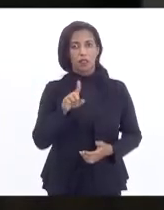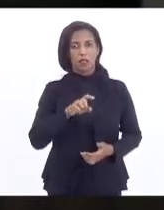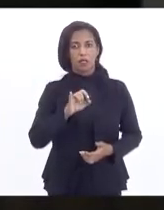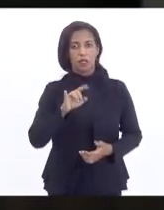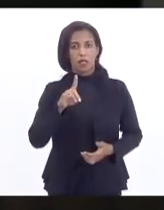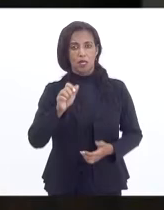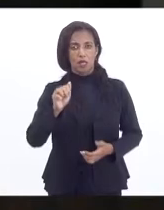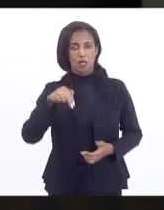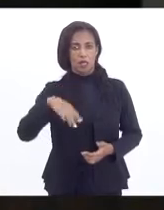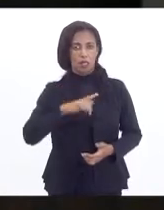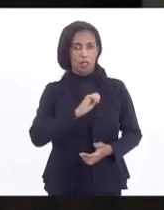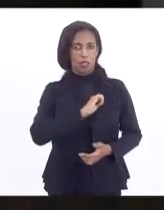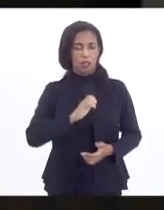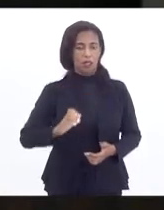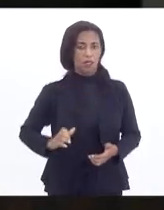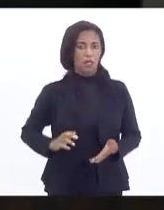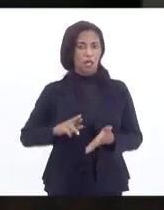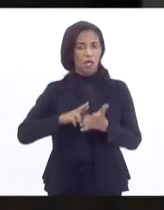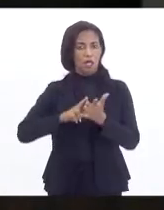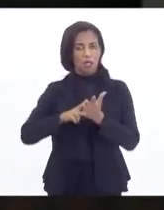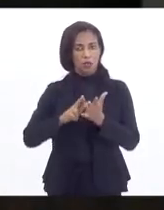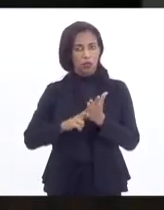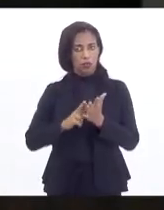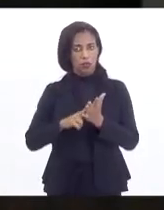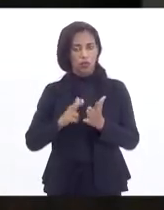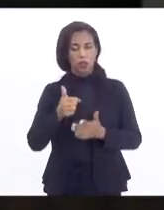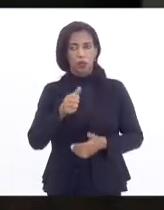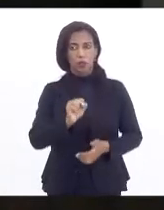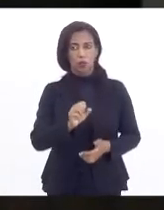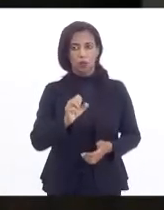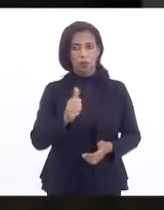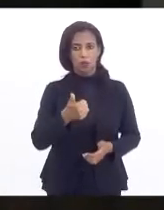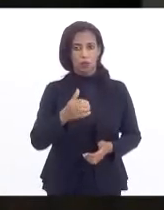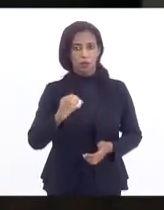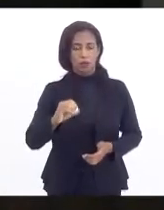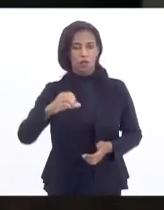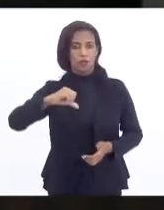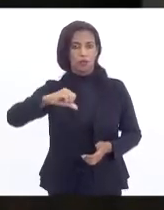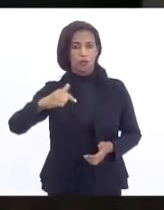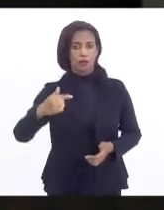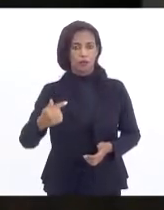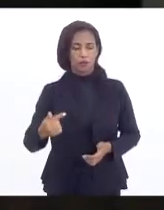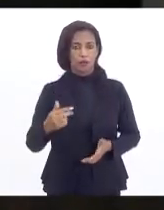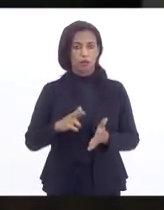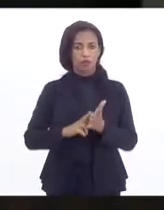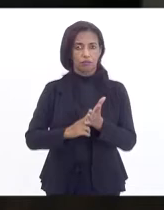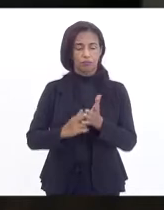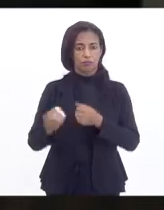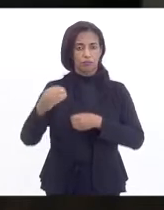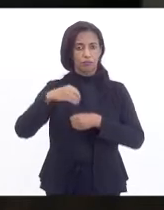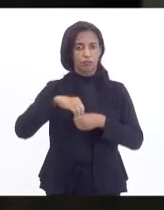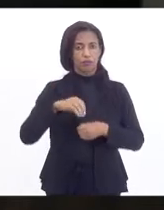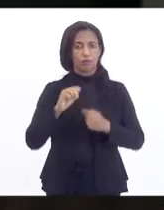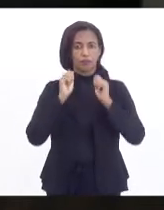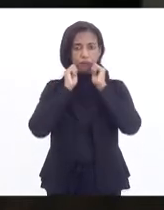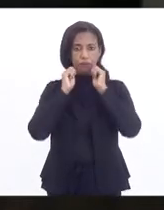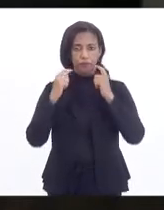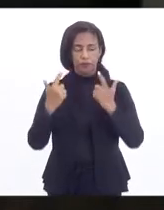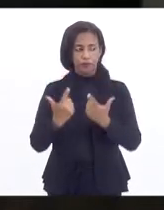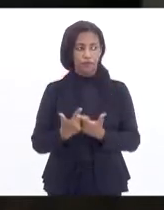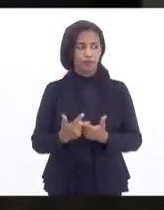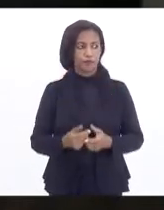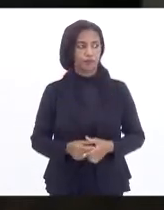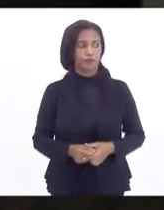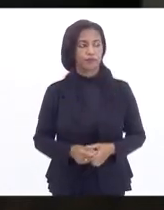Siciliano, que altera a resolução 810 de 97 do regimento interno da Assembleia Legislativa.